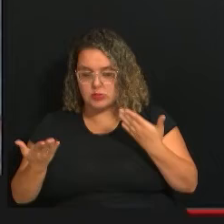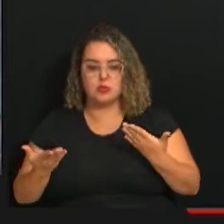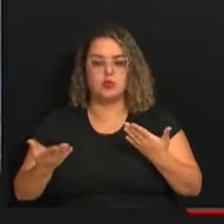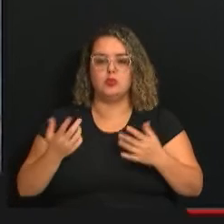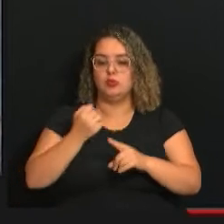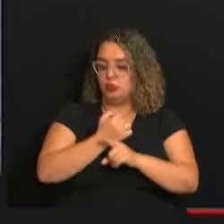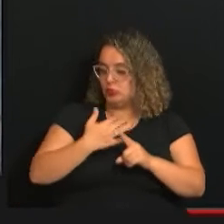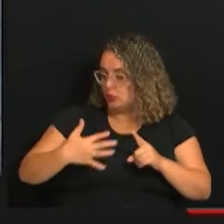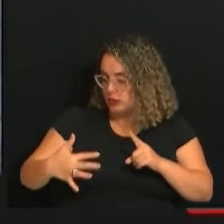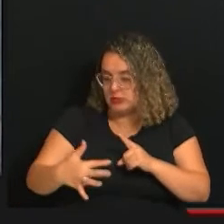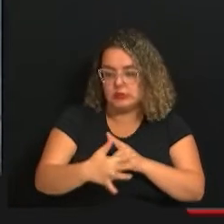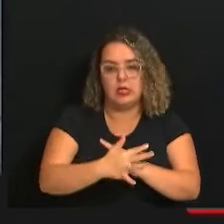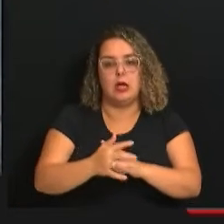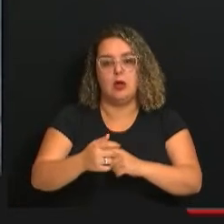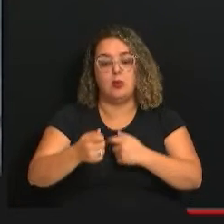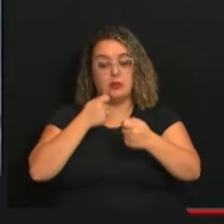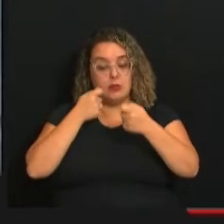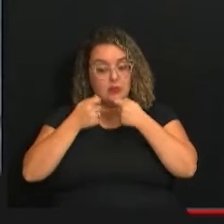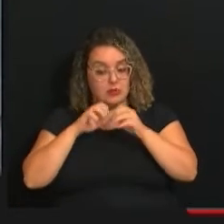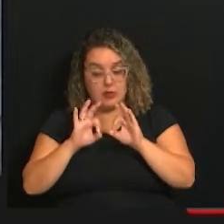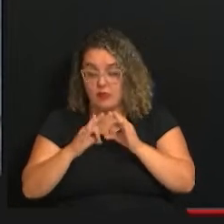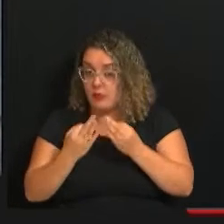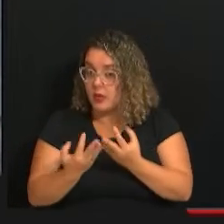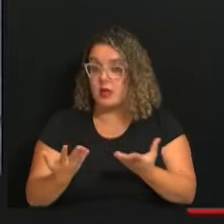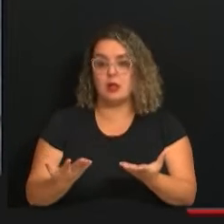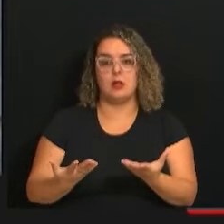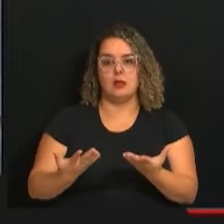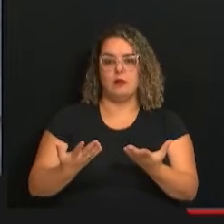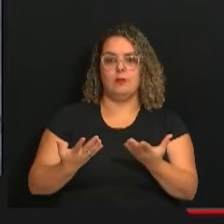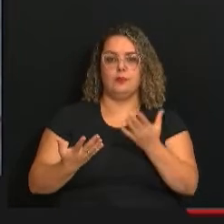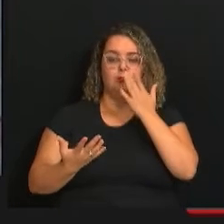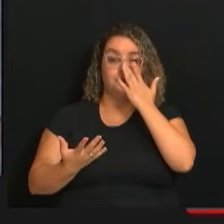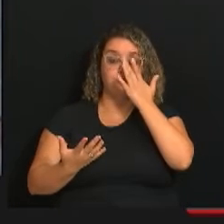história, não. Para quem se interessou, o que vai encontrar no livro?